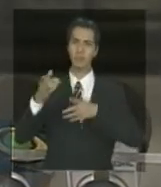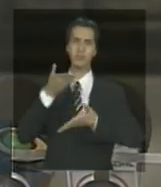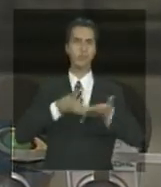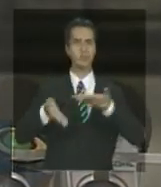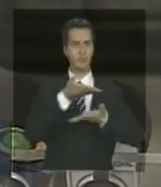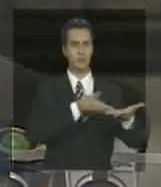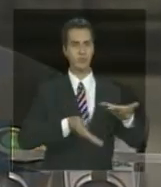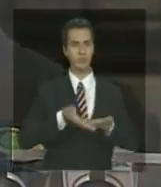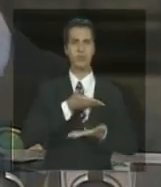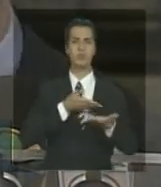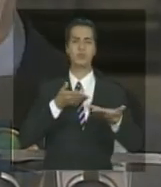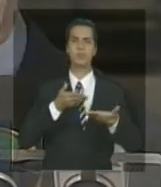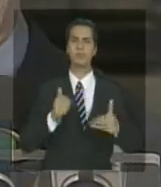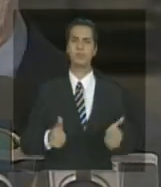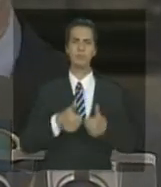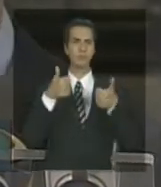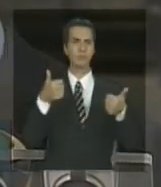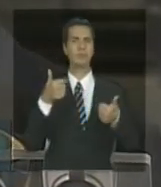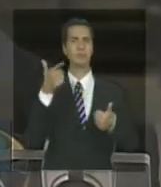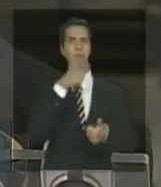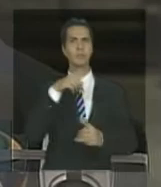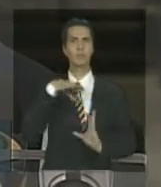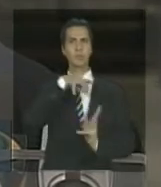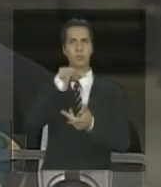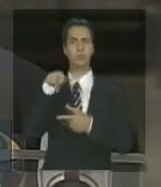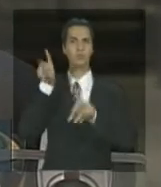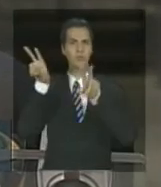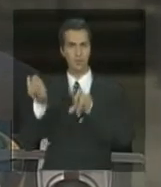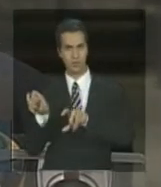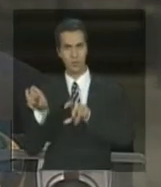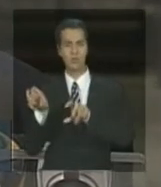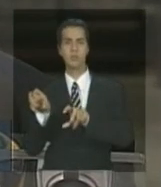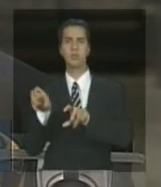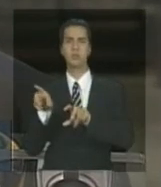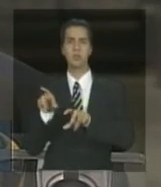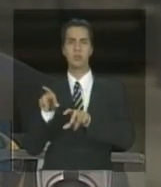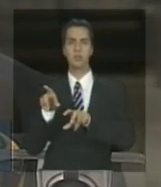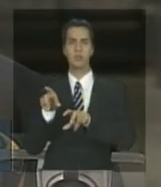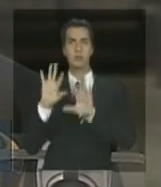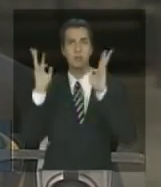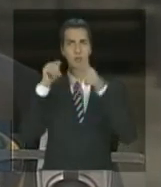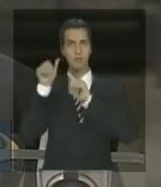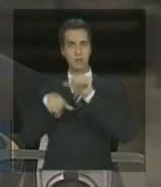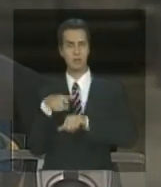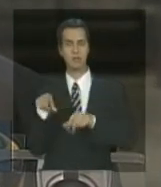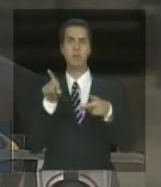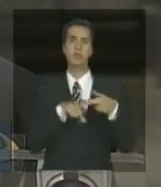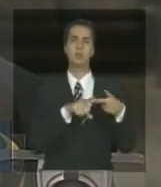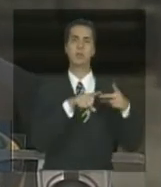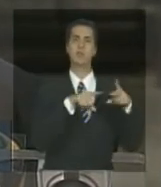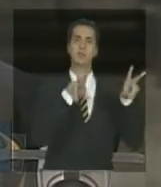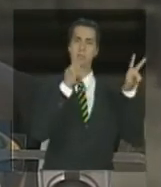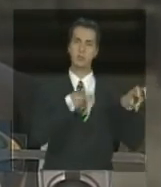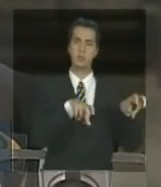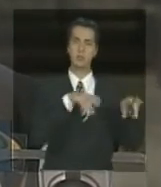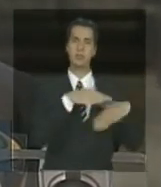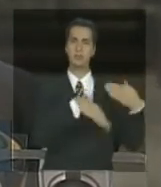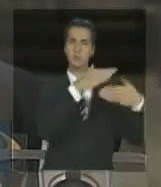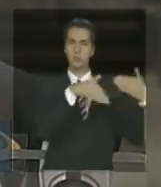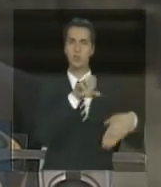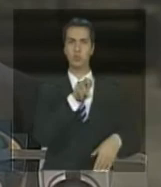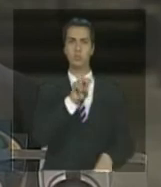virtuosa entre a agenda internacional de mudança do clima e a agenda mais ampla do desenvolvimento sustentável da Rio+20.